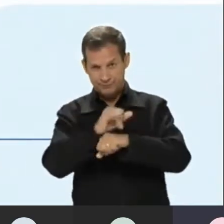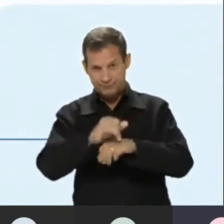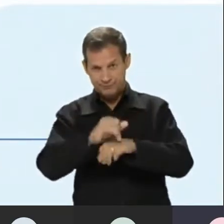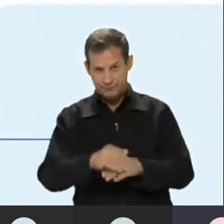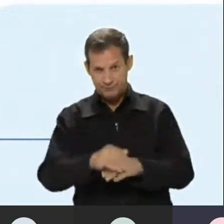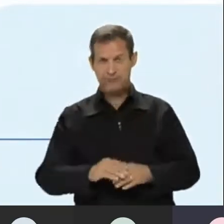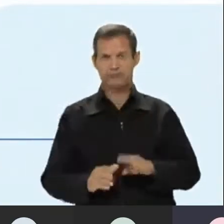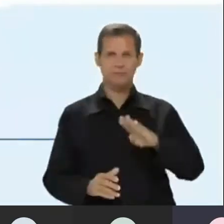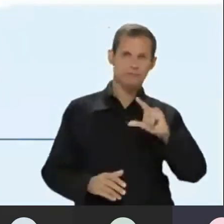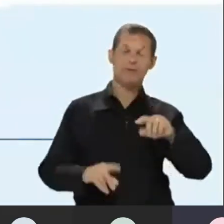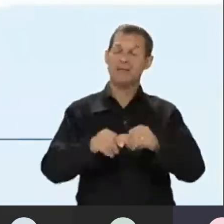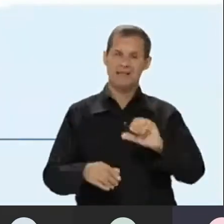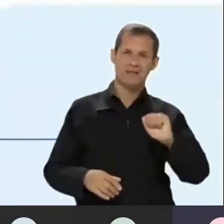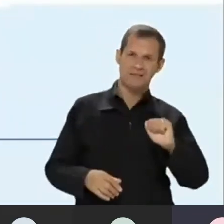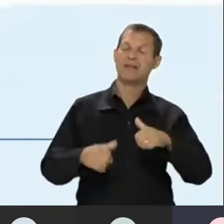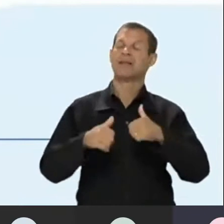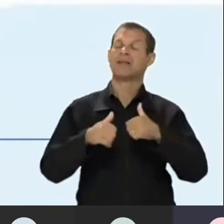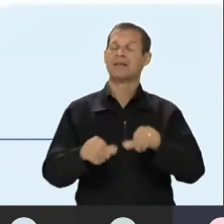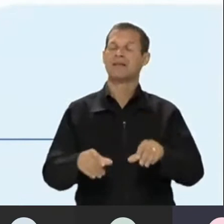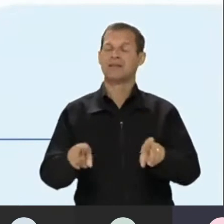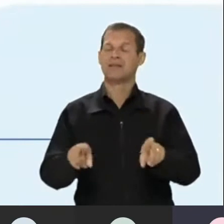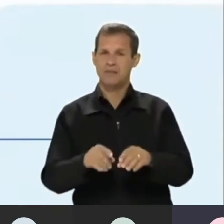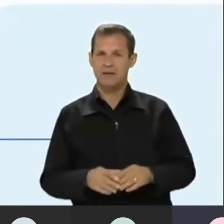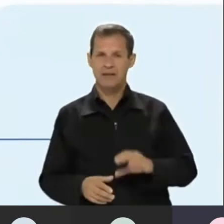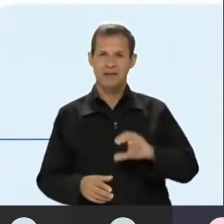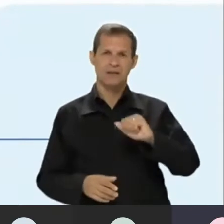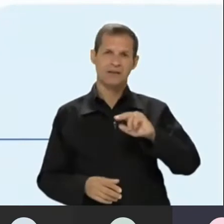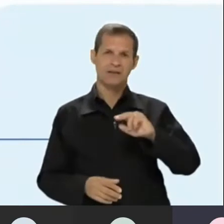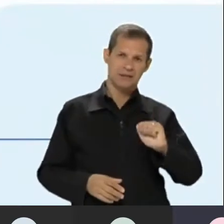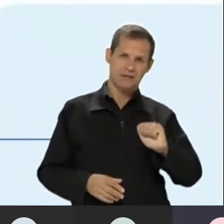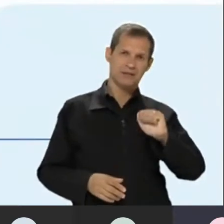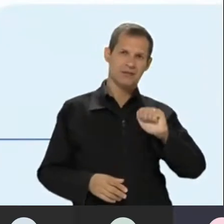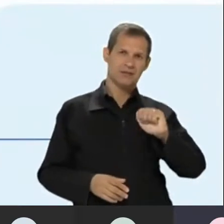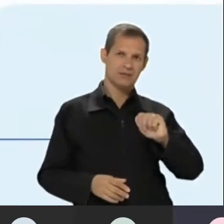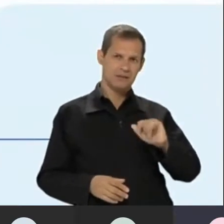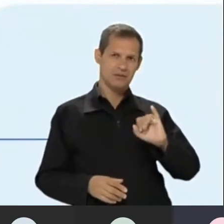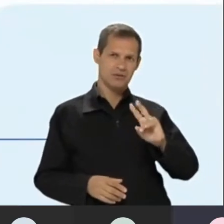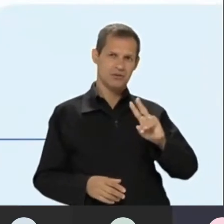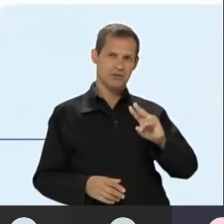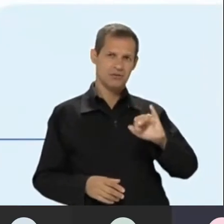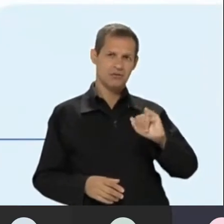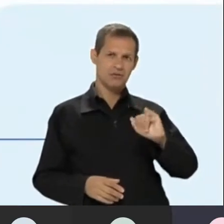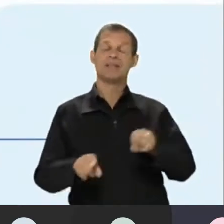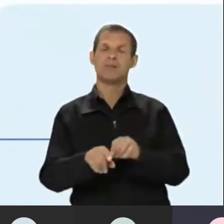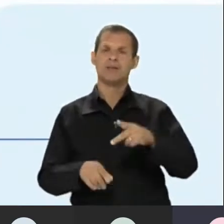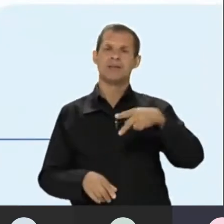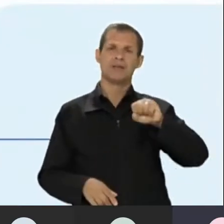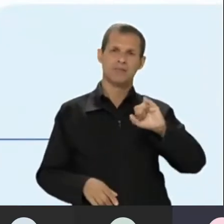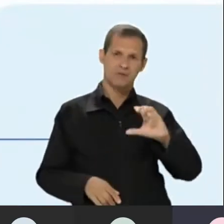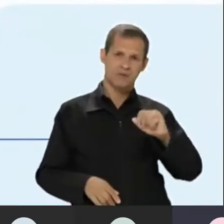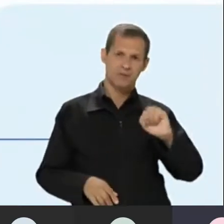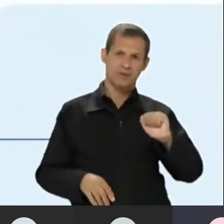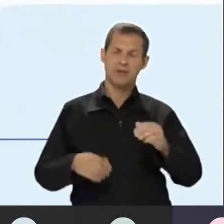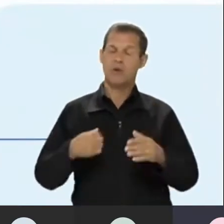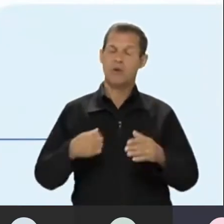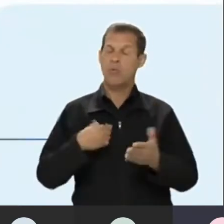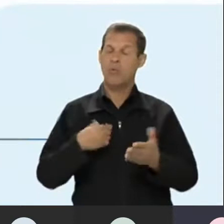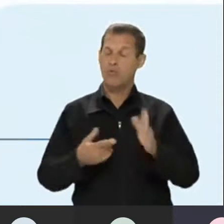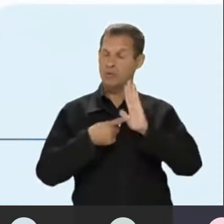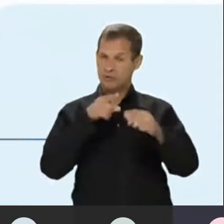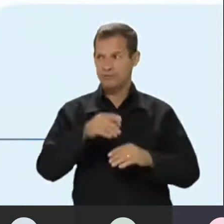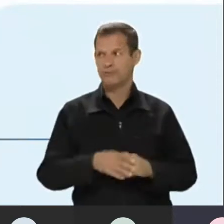bioclimáticas a partir dessa carta que veio, em consequência da carta de Ivone e da carta psicrométrica. Então, agora eu